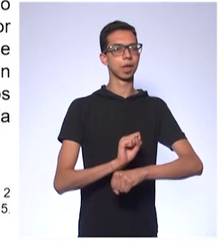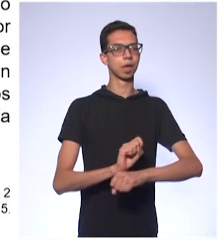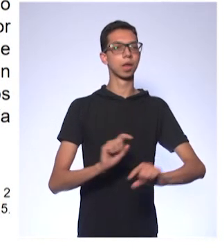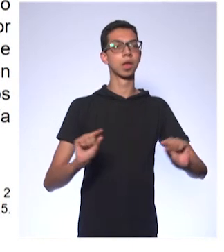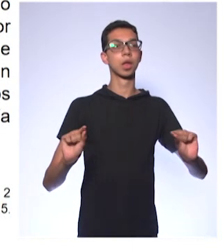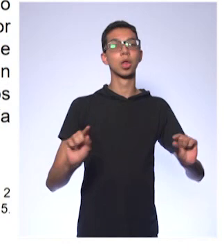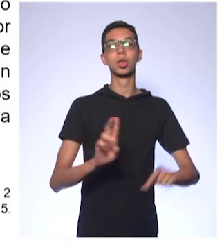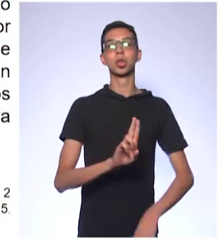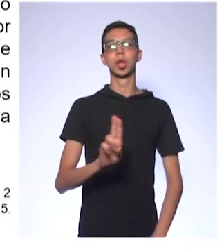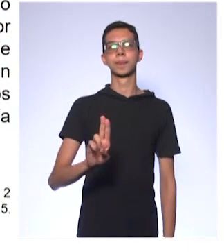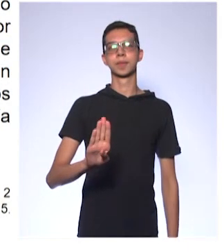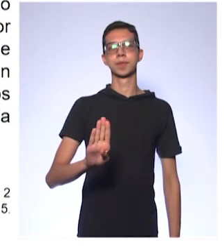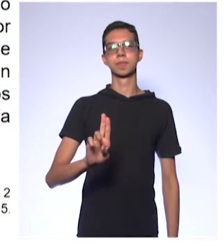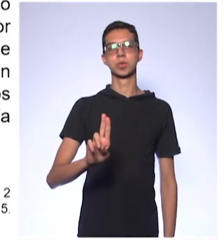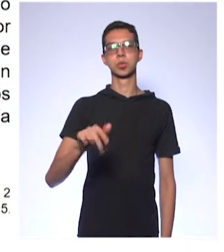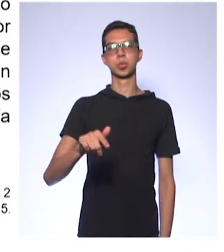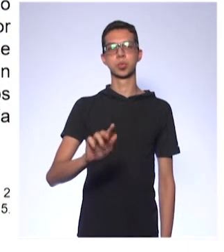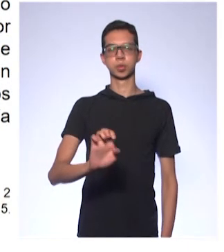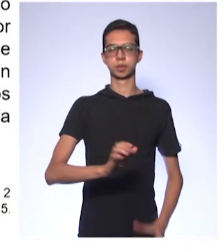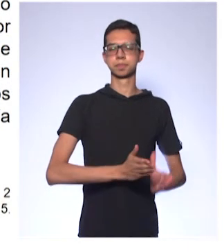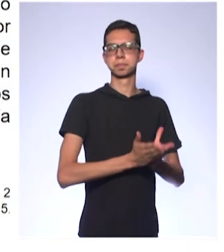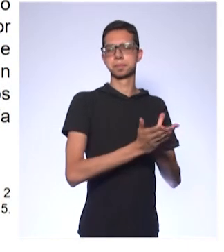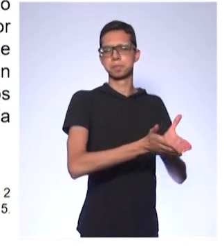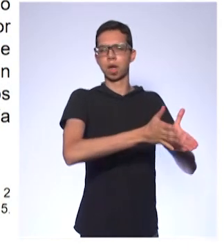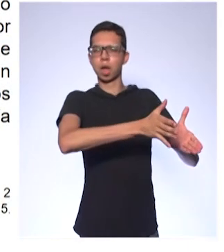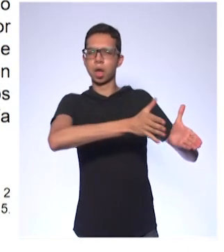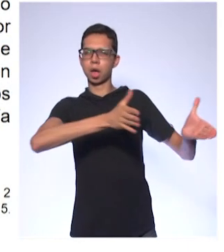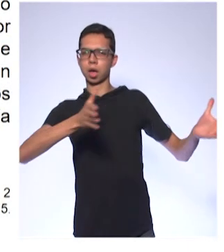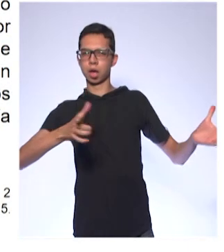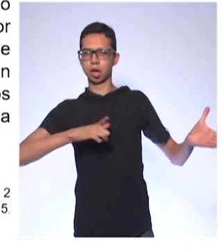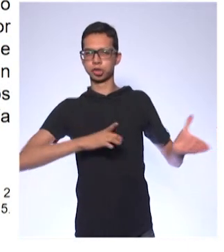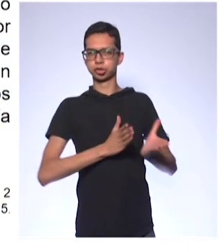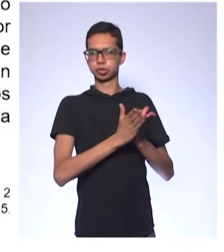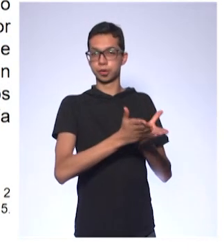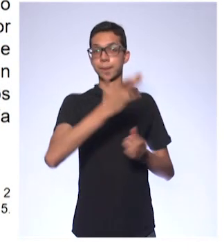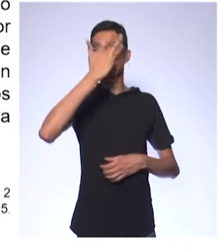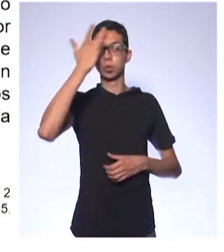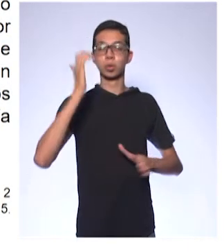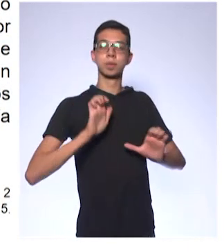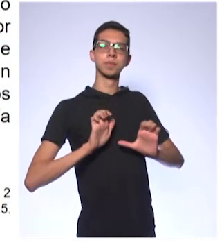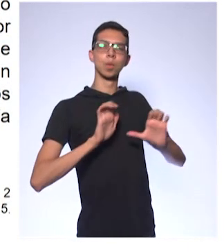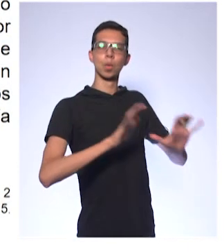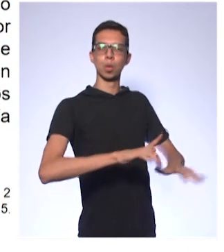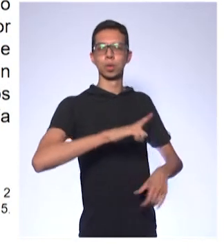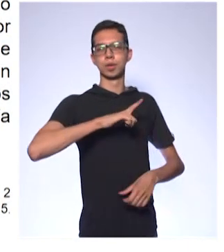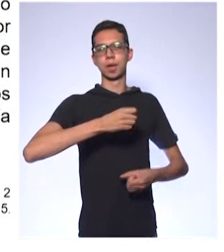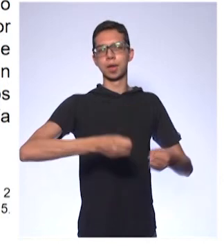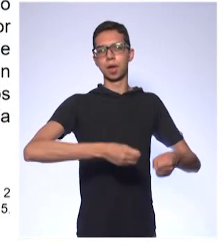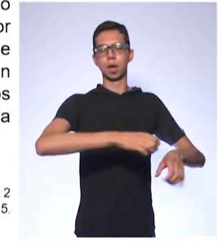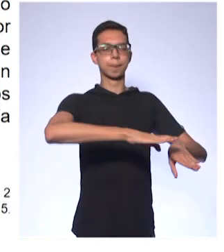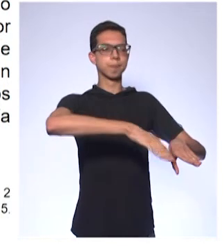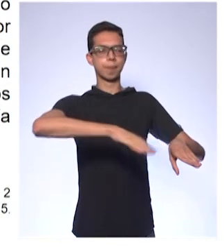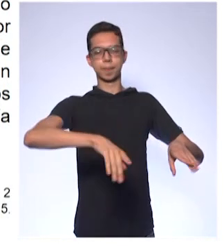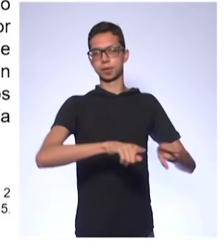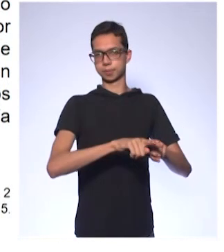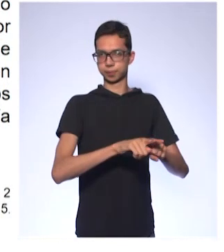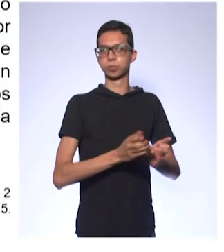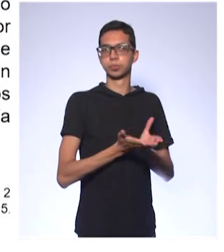grande que leva, geralmente, muita gente, leva carros, leva um monte de coisa.